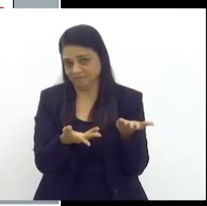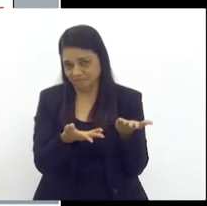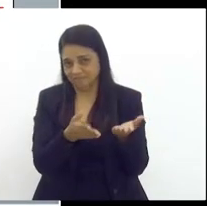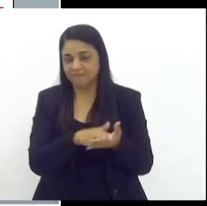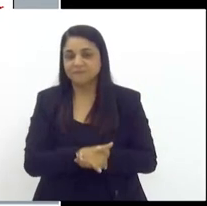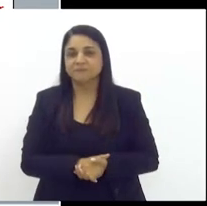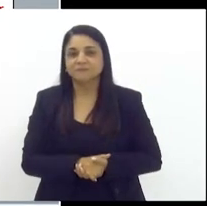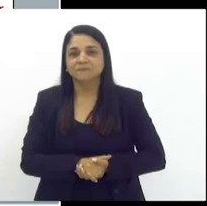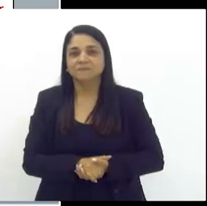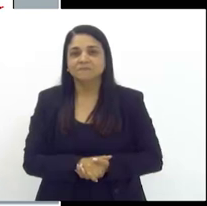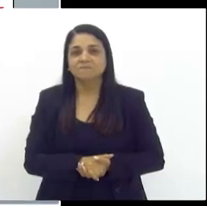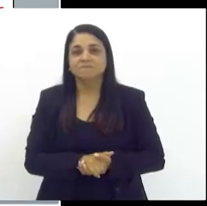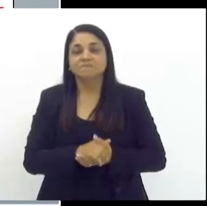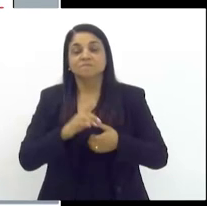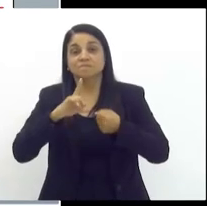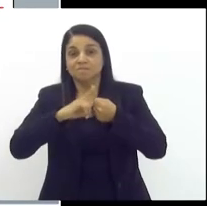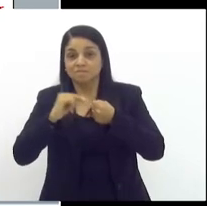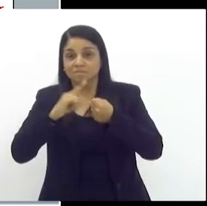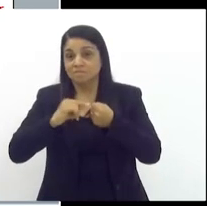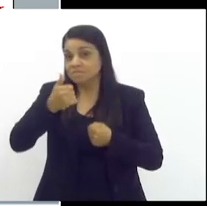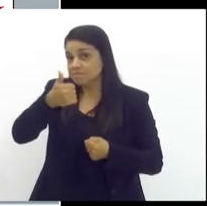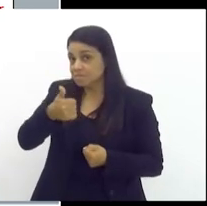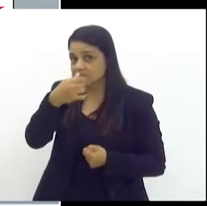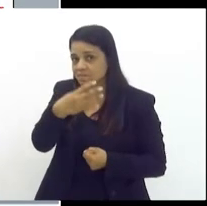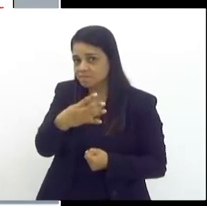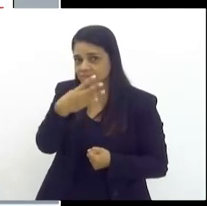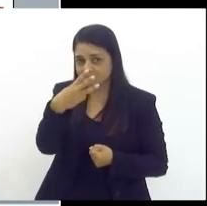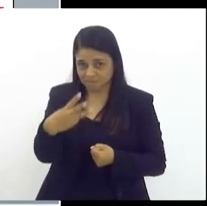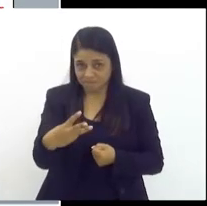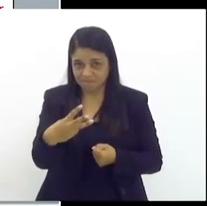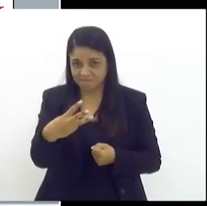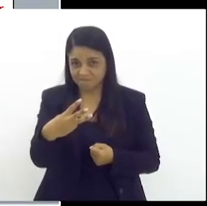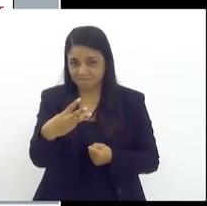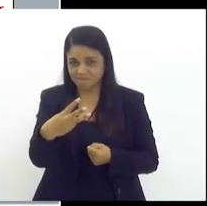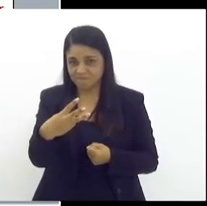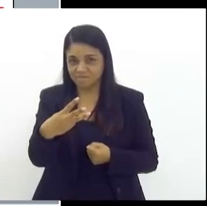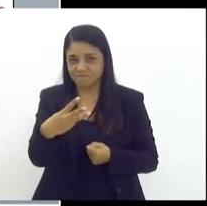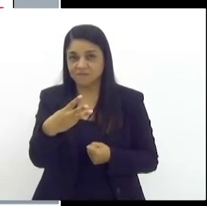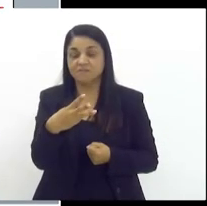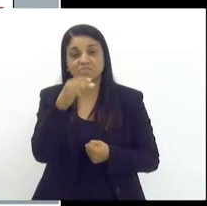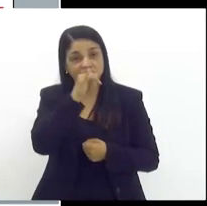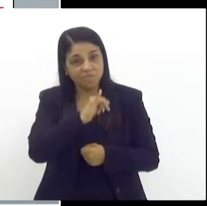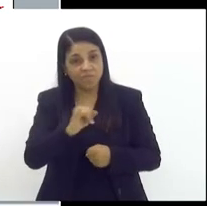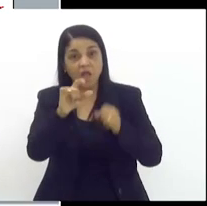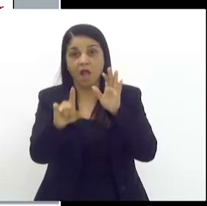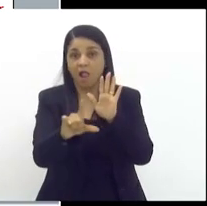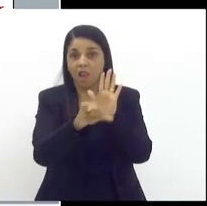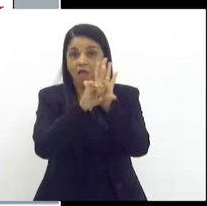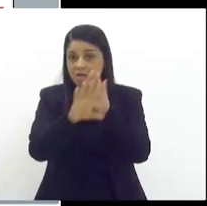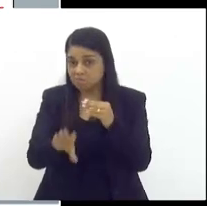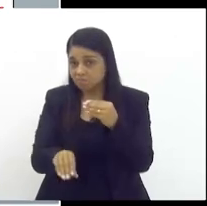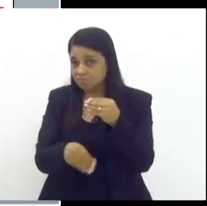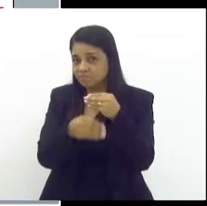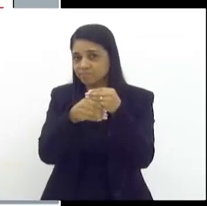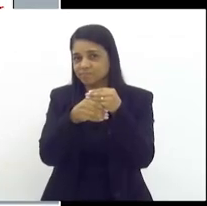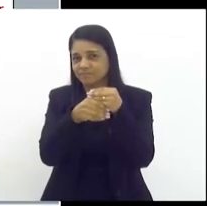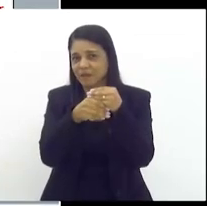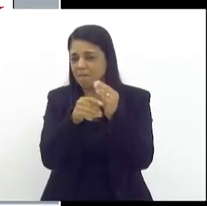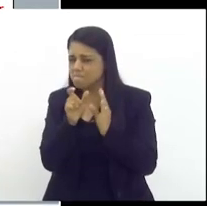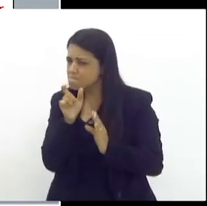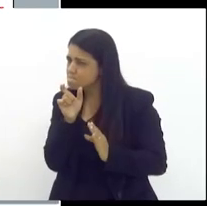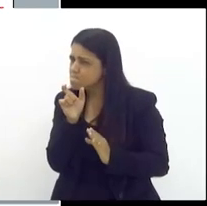bom e no artigo 143 diz que por lei complementar Aliás a palavra